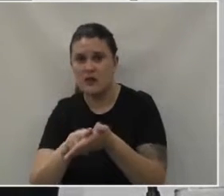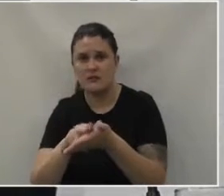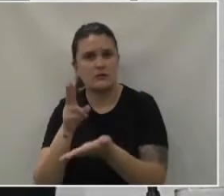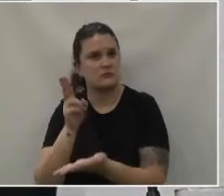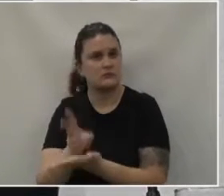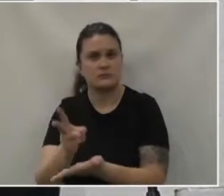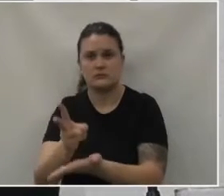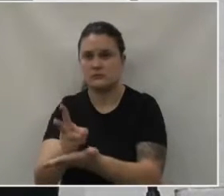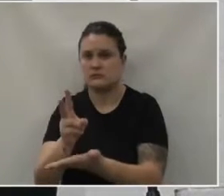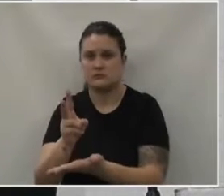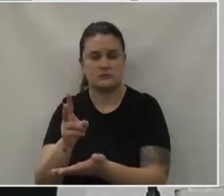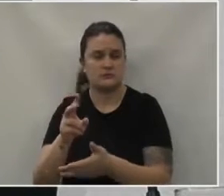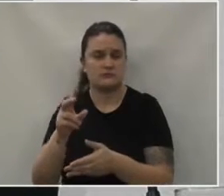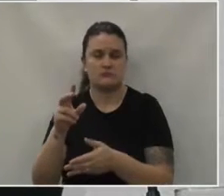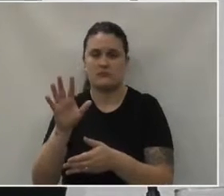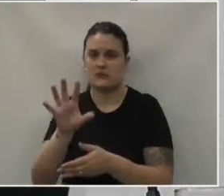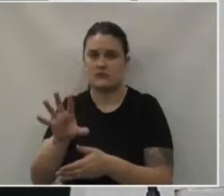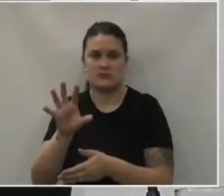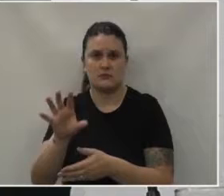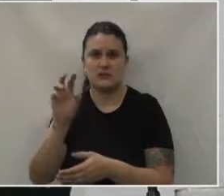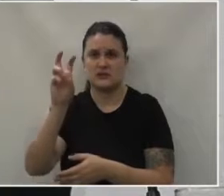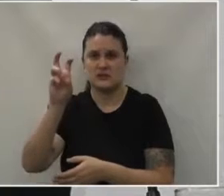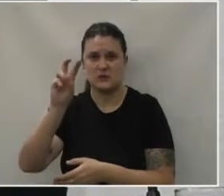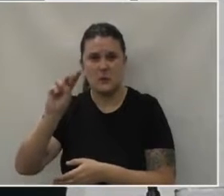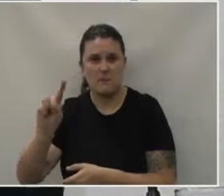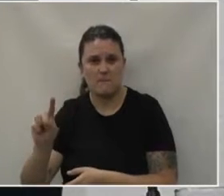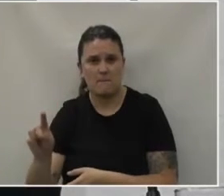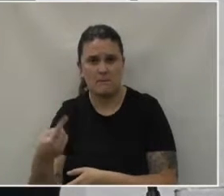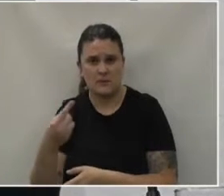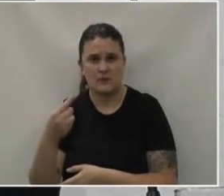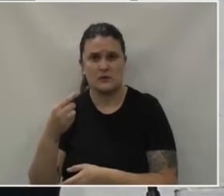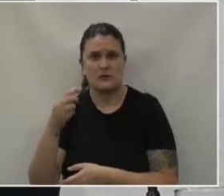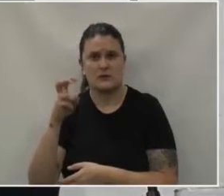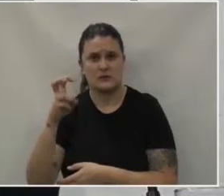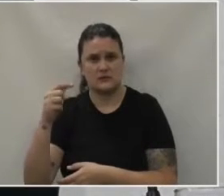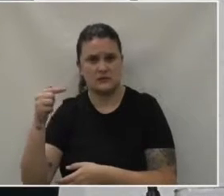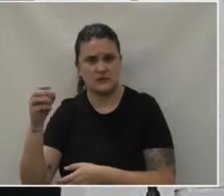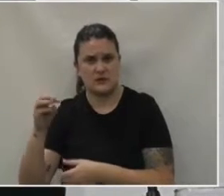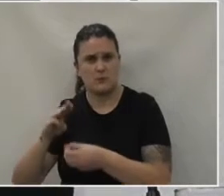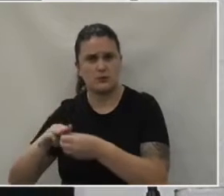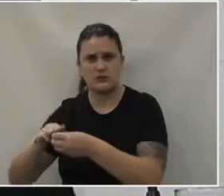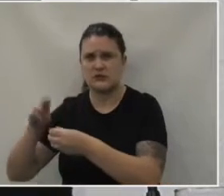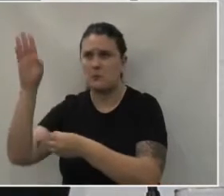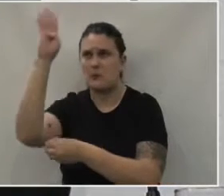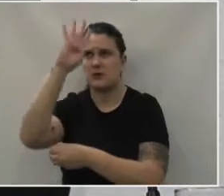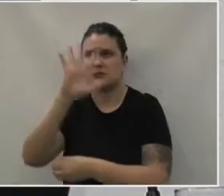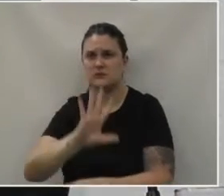continuem sendo prestados nos 5.570 municípios brasileiros.